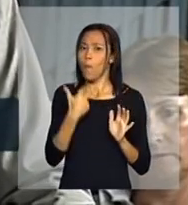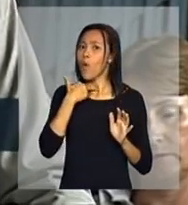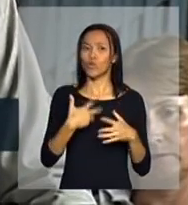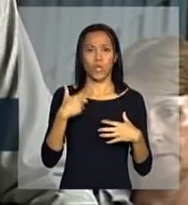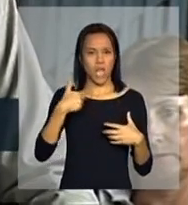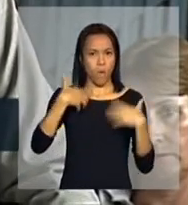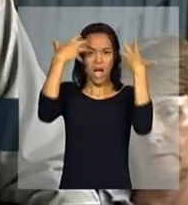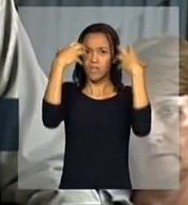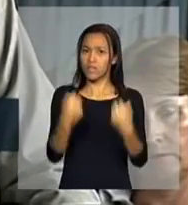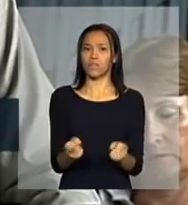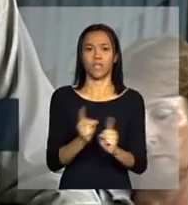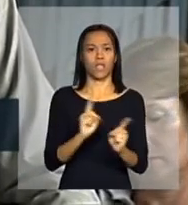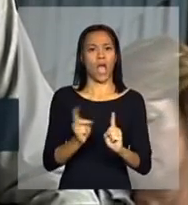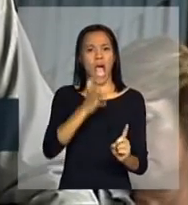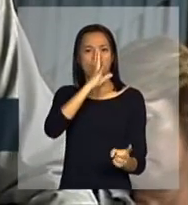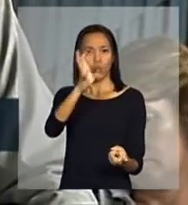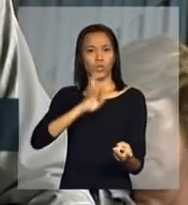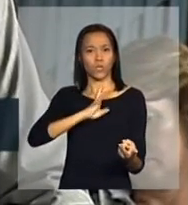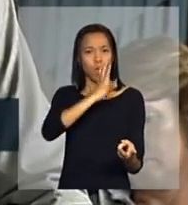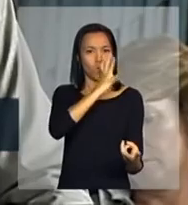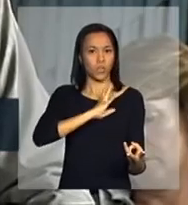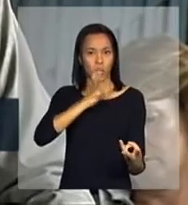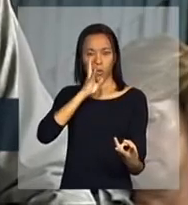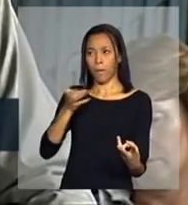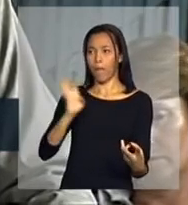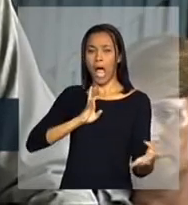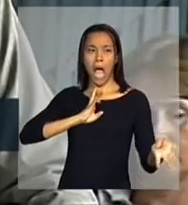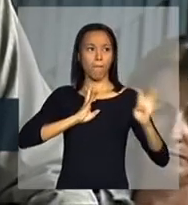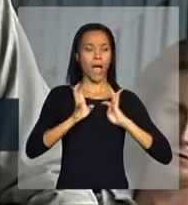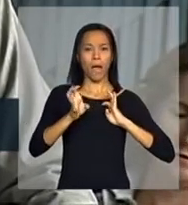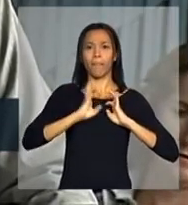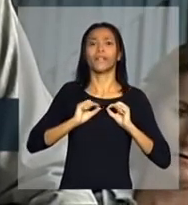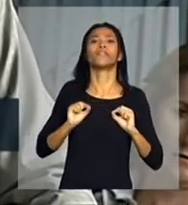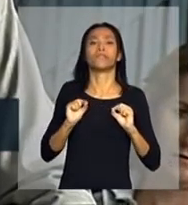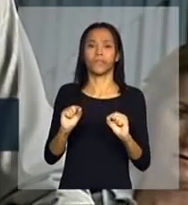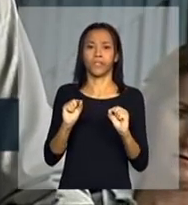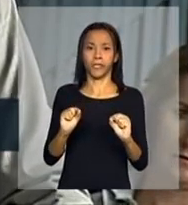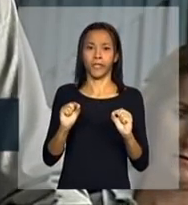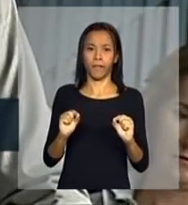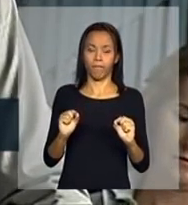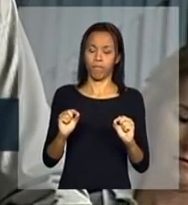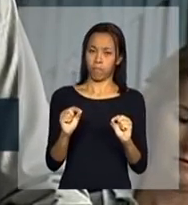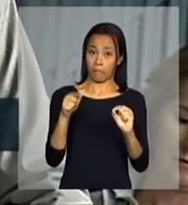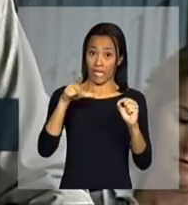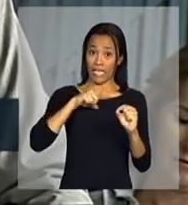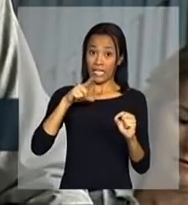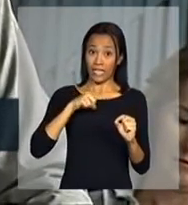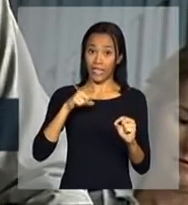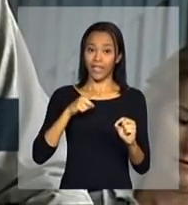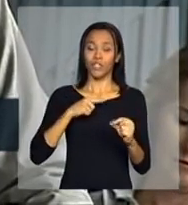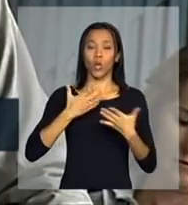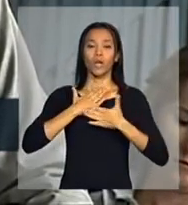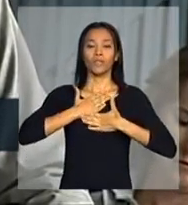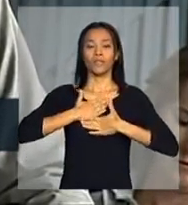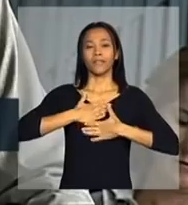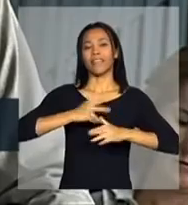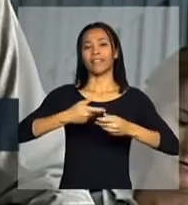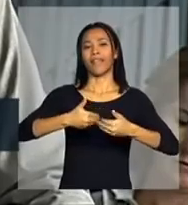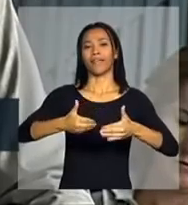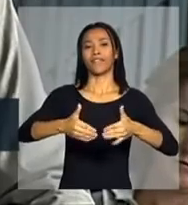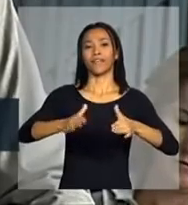nenhuma acusações que ora são feitas de um lado a outro de que exista uma situação de parcialidade na condução